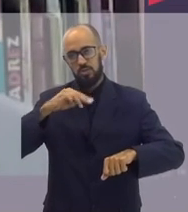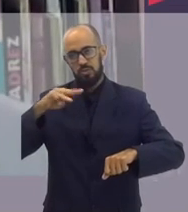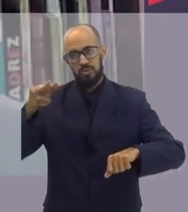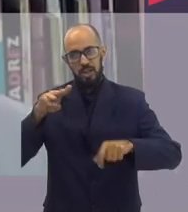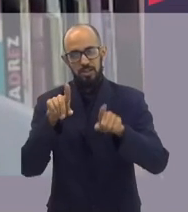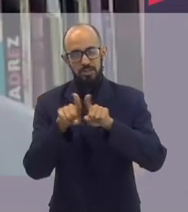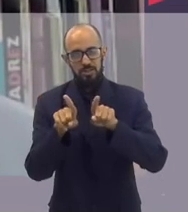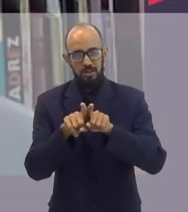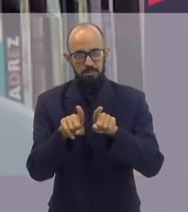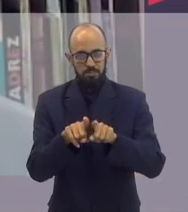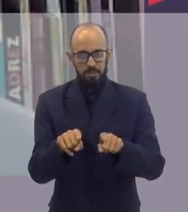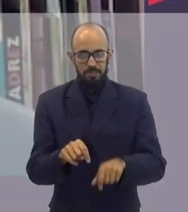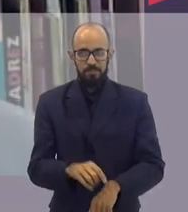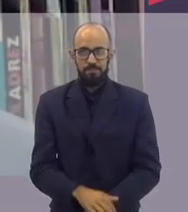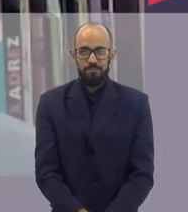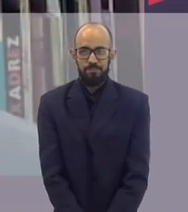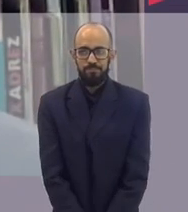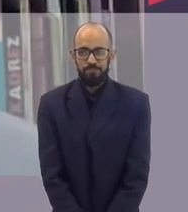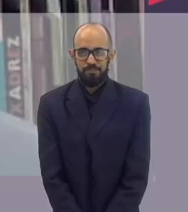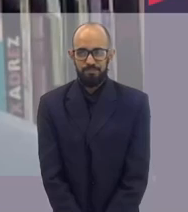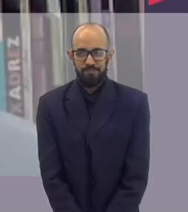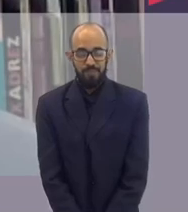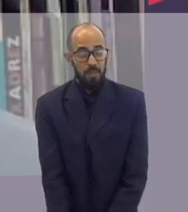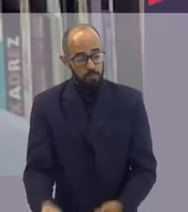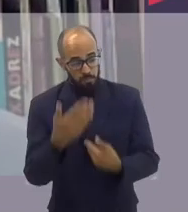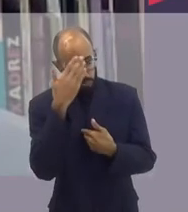gente, né? Que estão além do jogo.